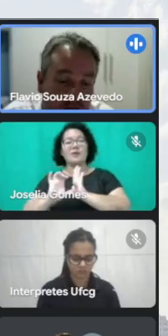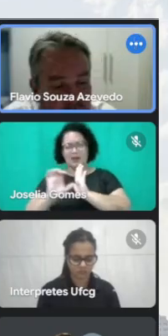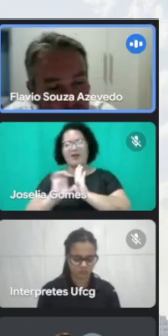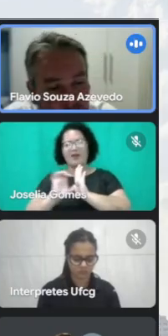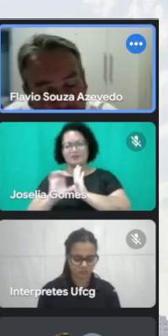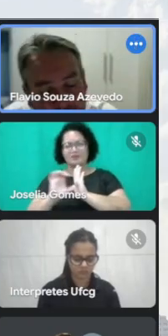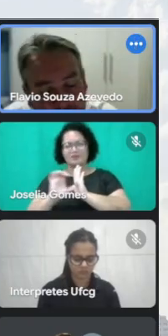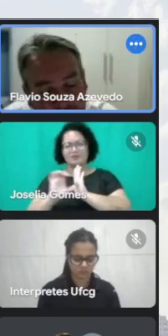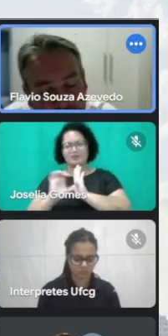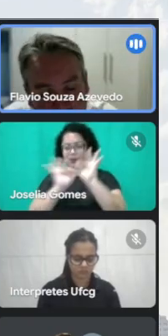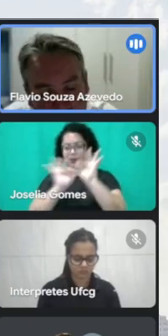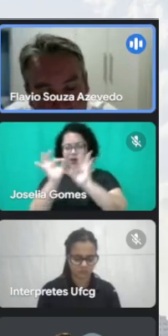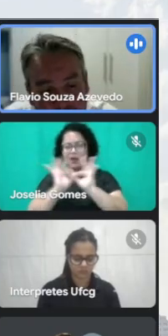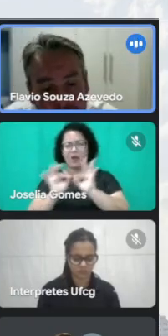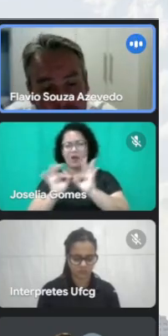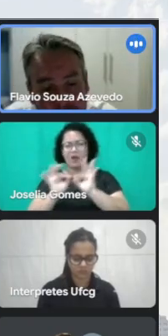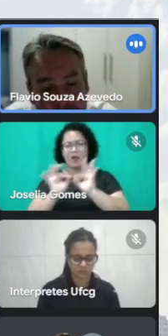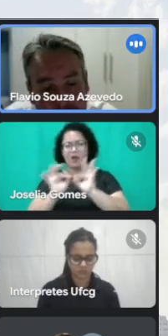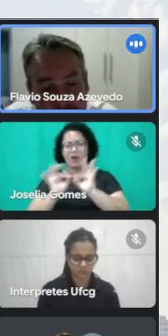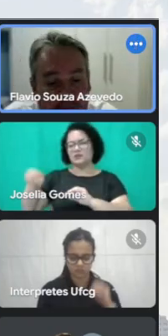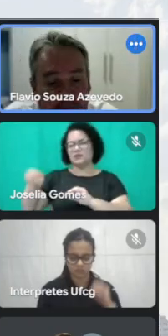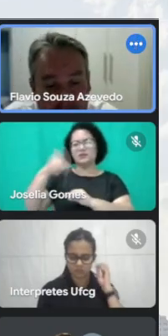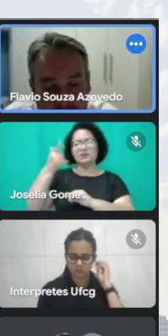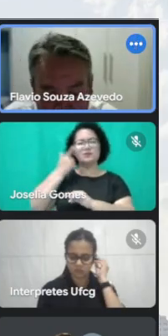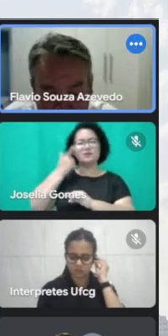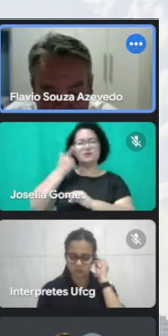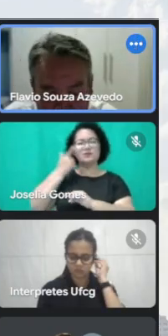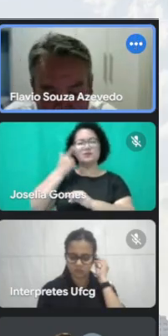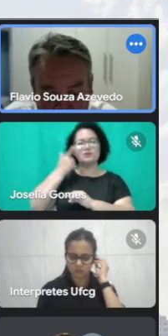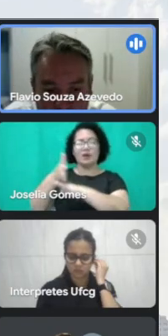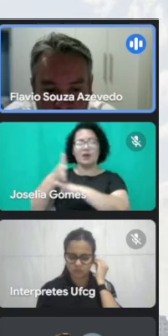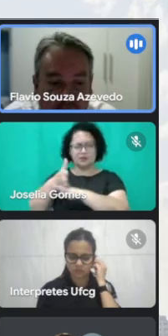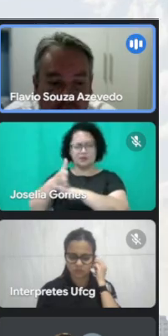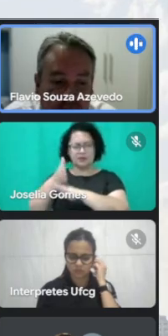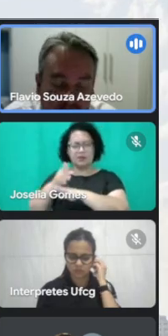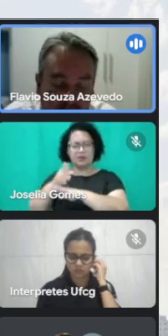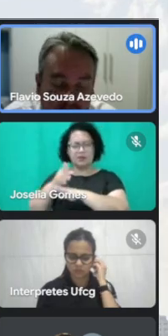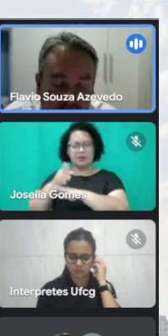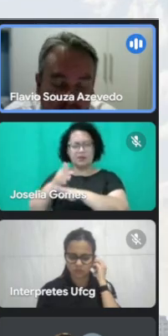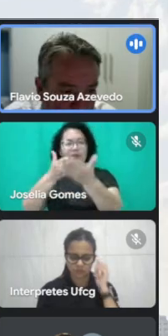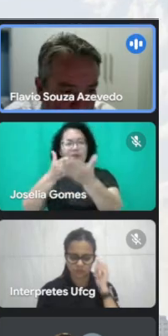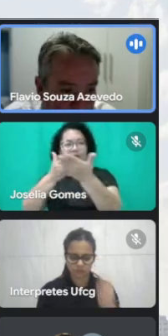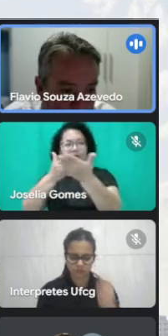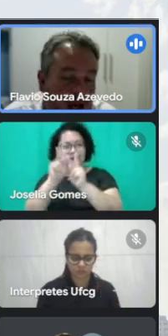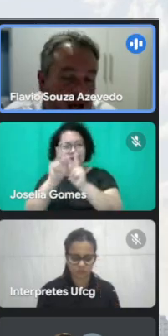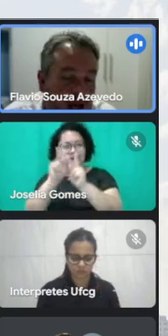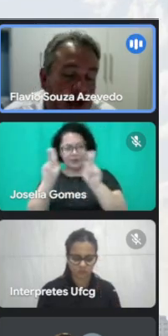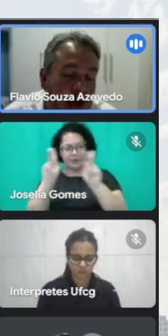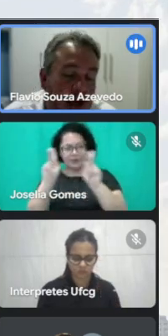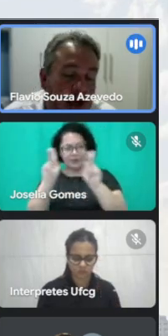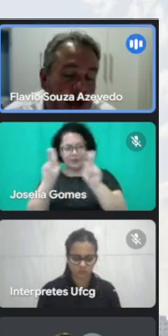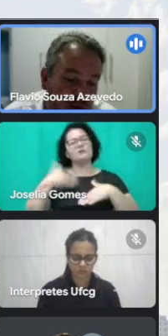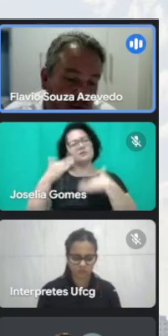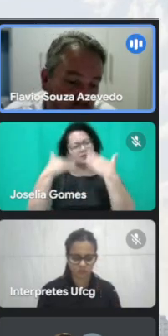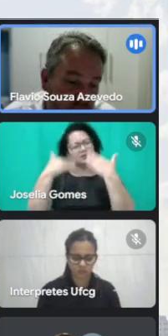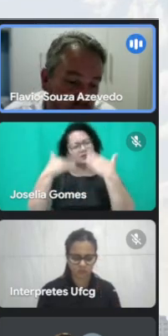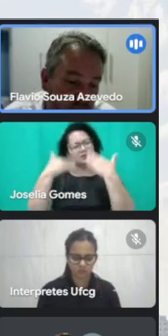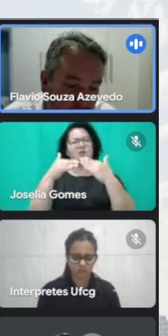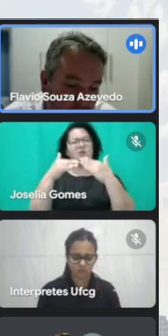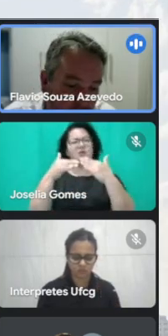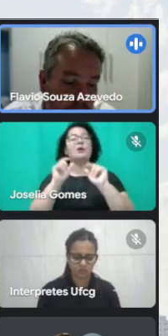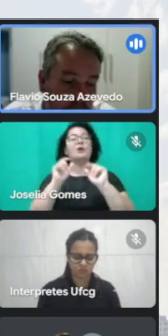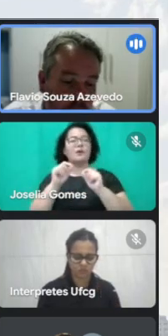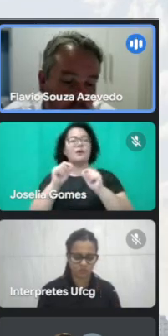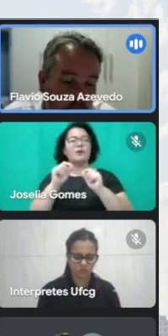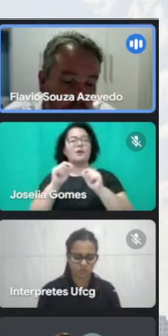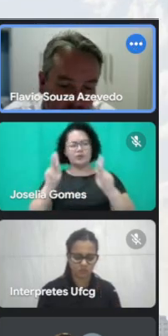conseguiram participar. Depois foi aprovado, desenvolvido o projeto. É um projeto a fundo